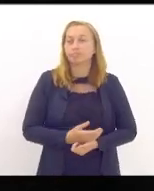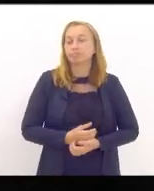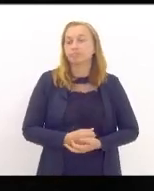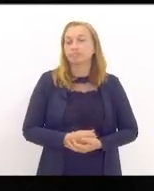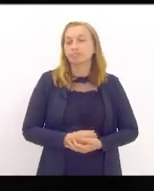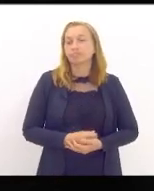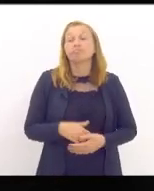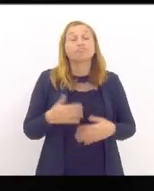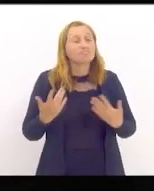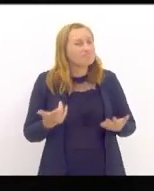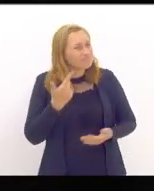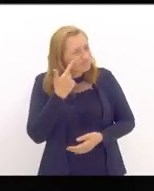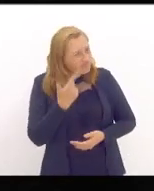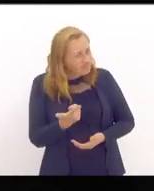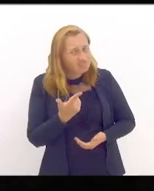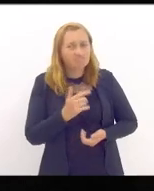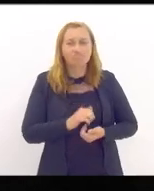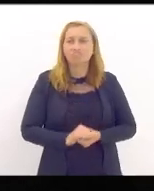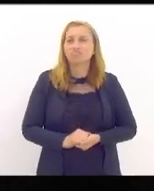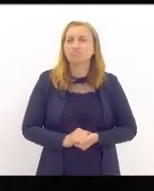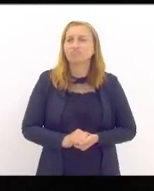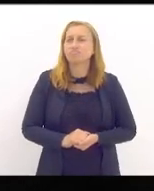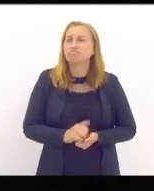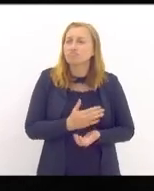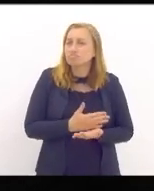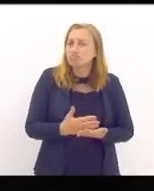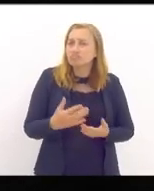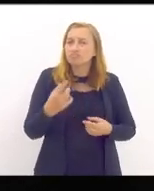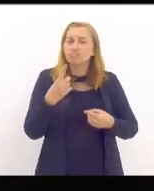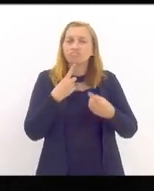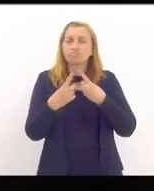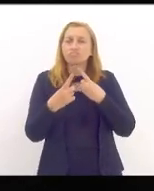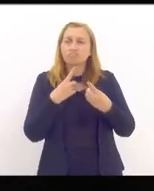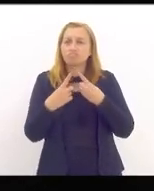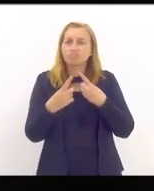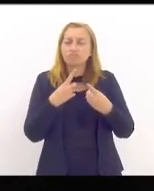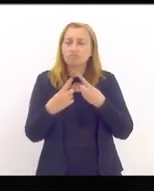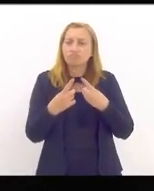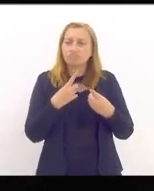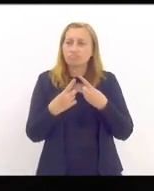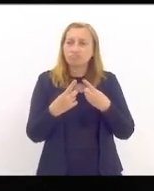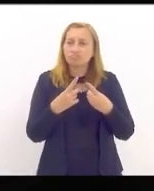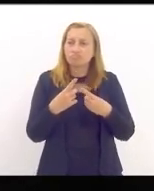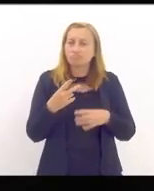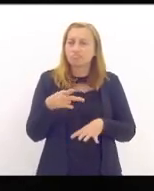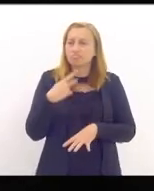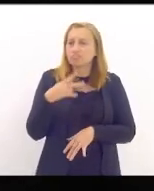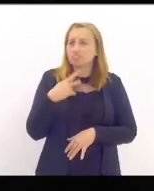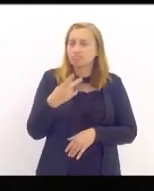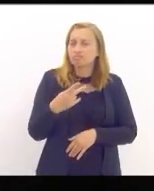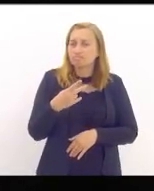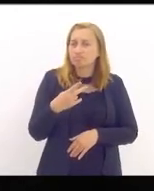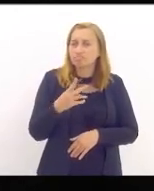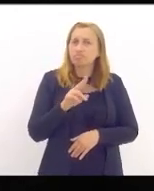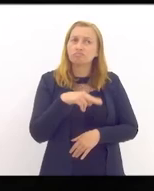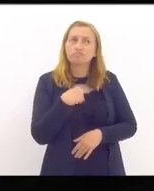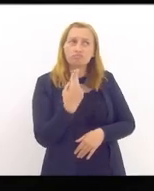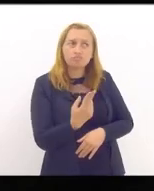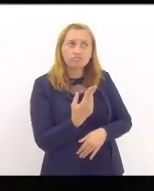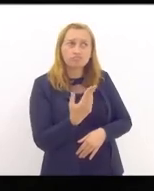então vocês vejam começou e a discussão era falar ou talvez